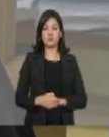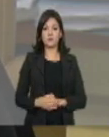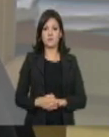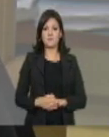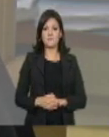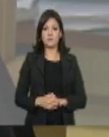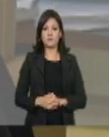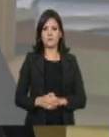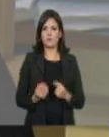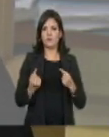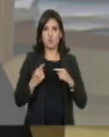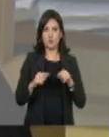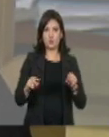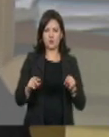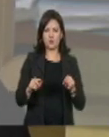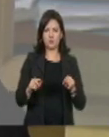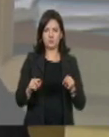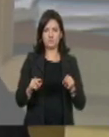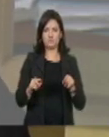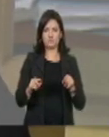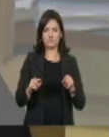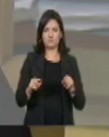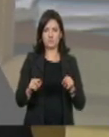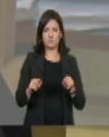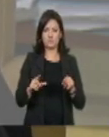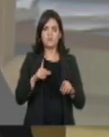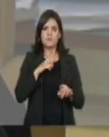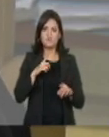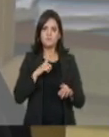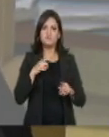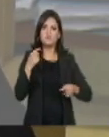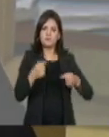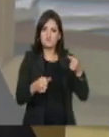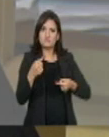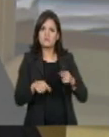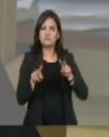divergiram nessa questão, abrindo ensanchas para o debate no tema